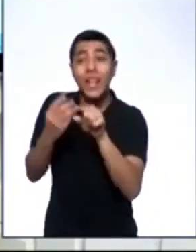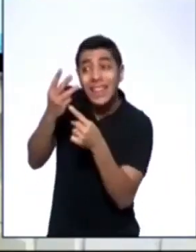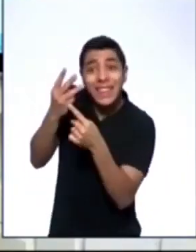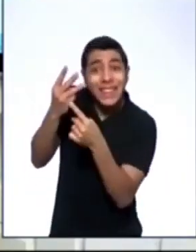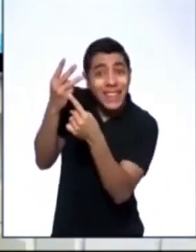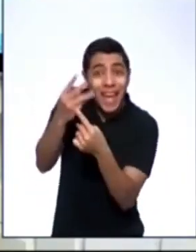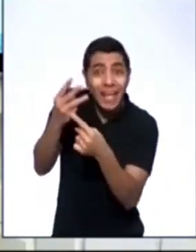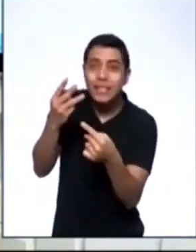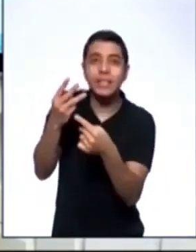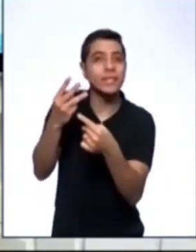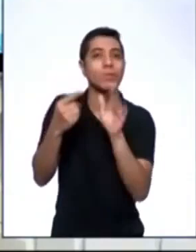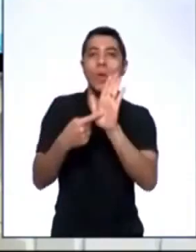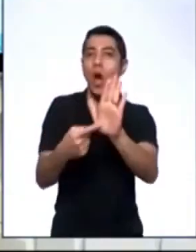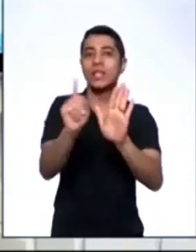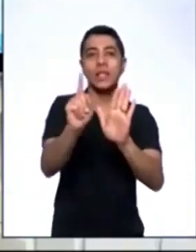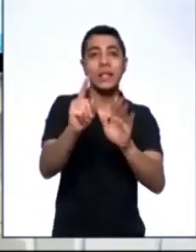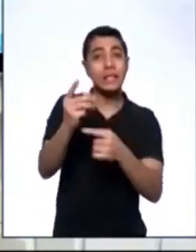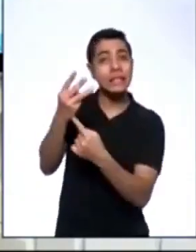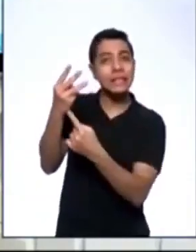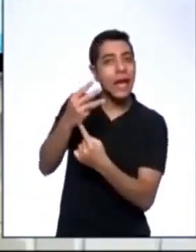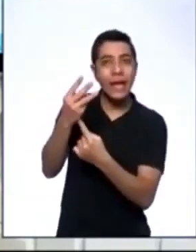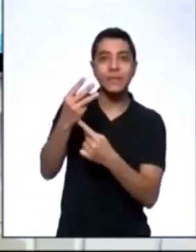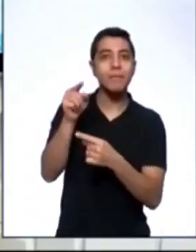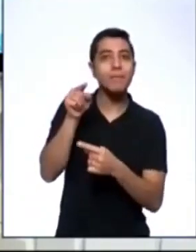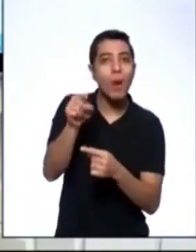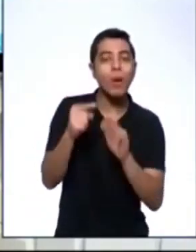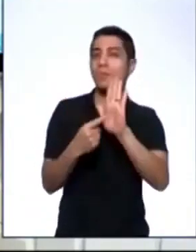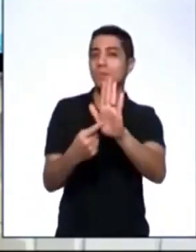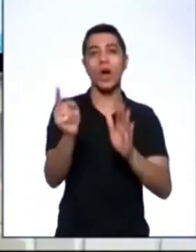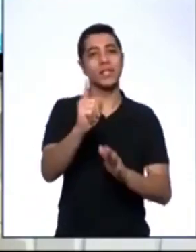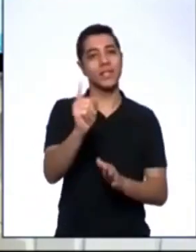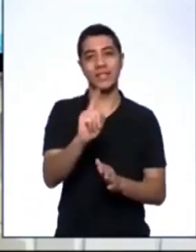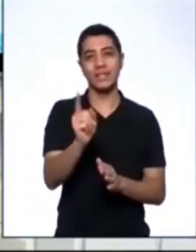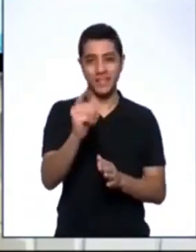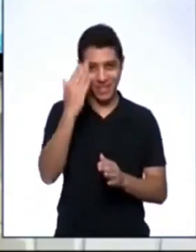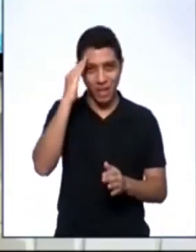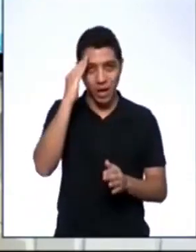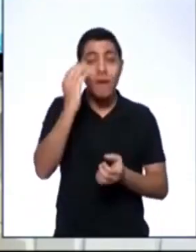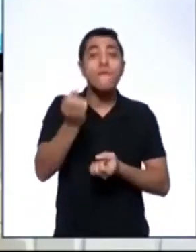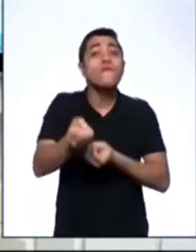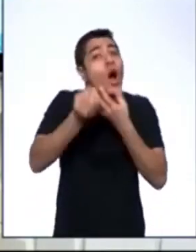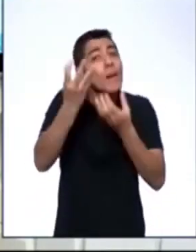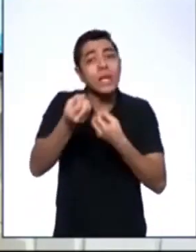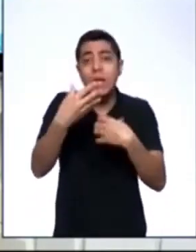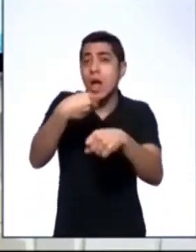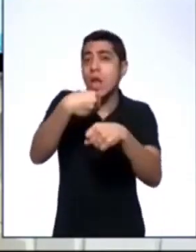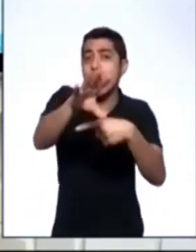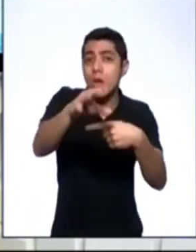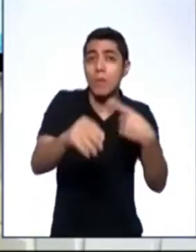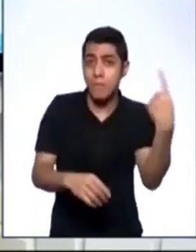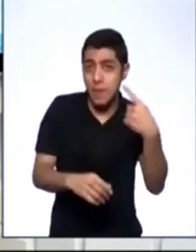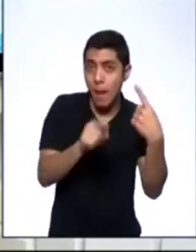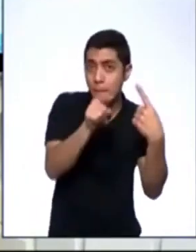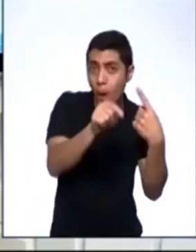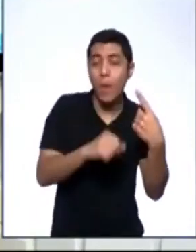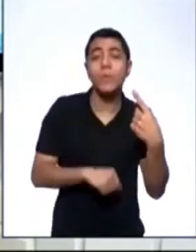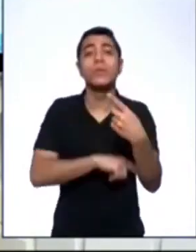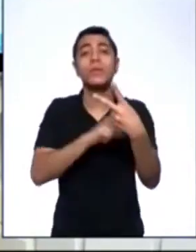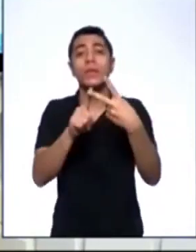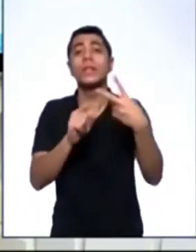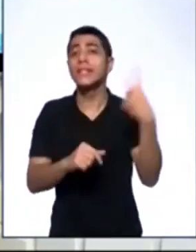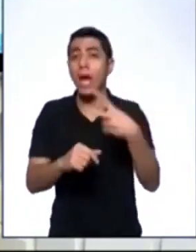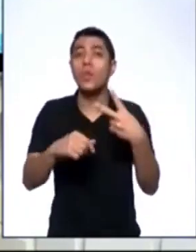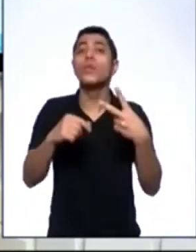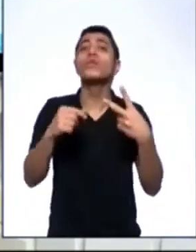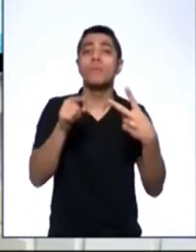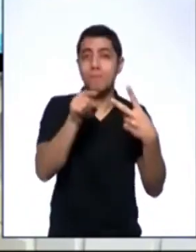te dá duas informações ou seja: em questiona alguma coisa